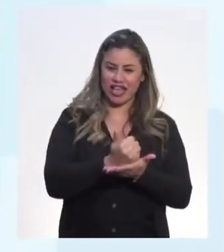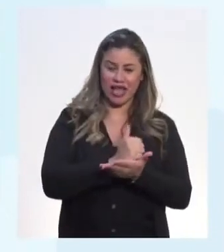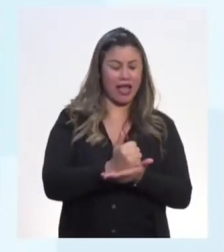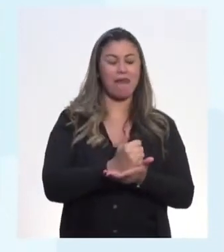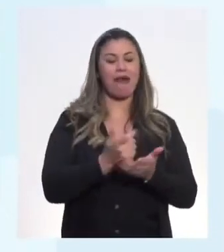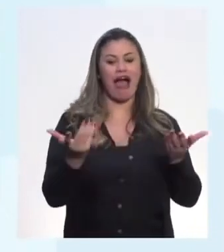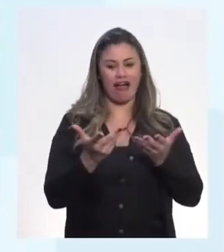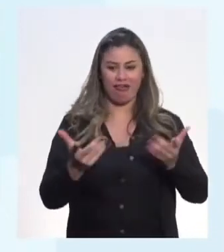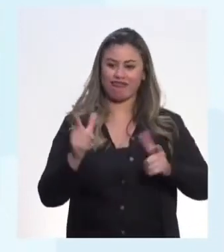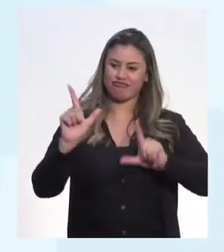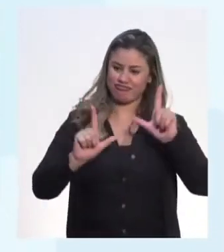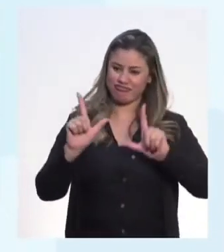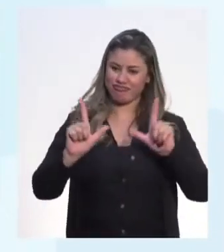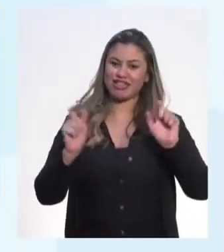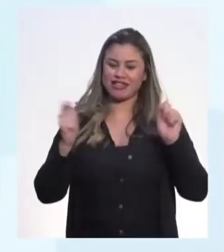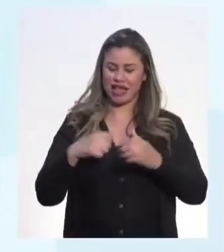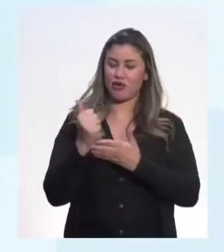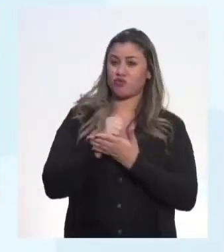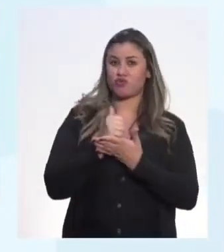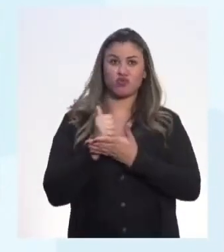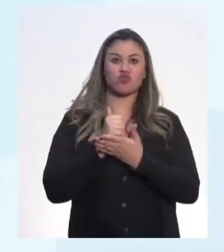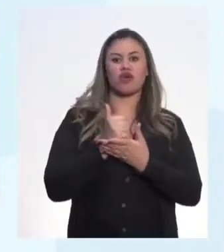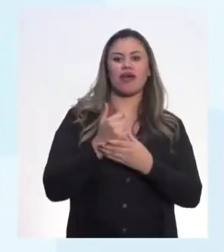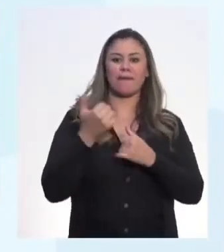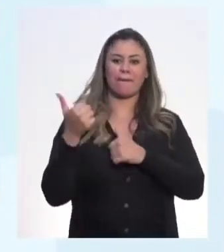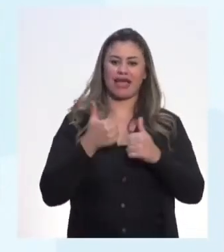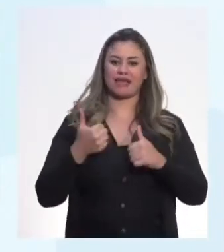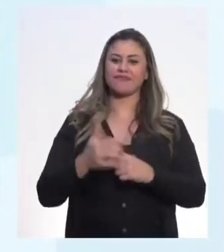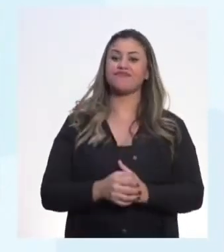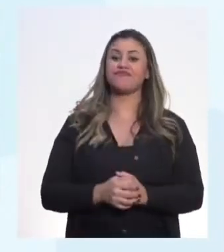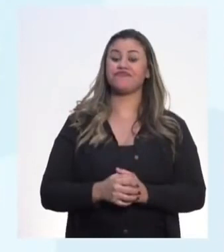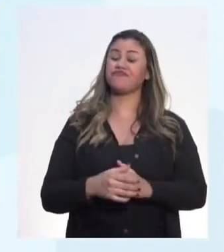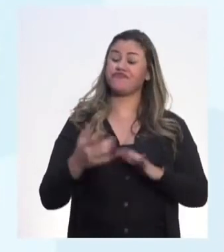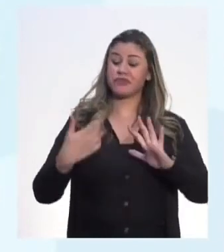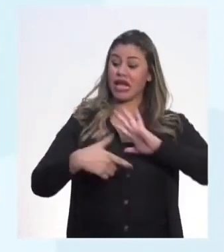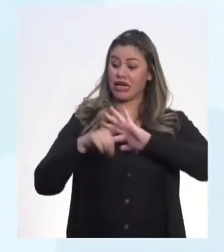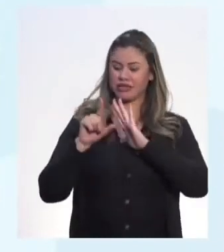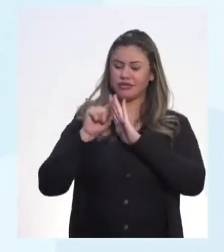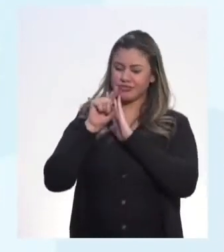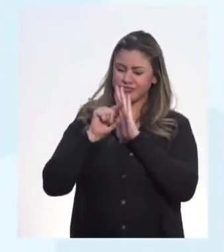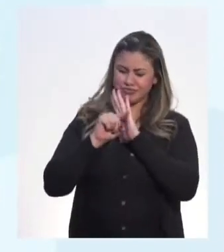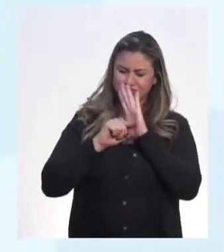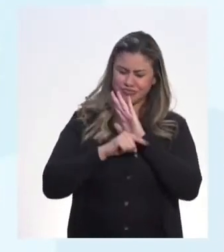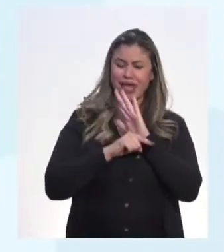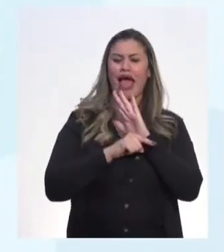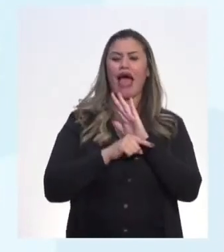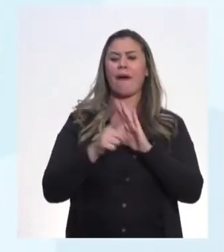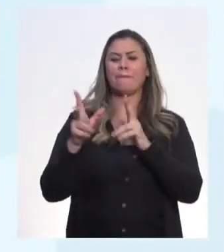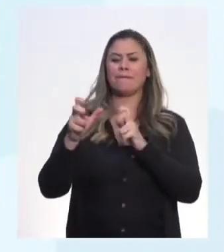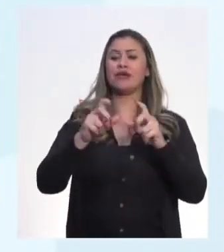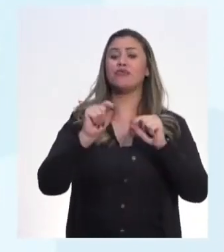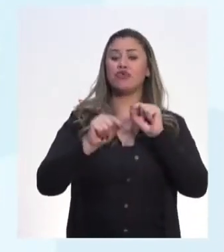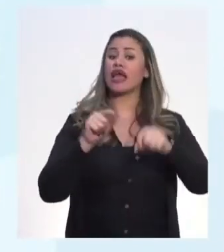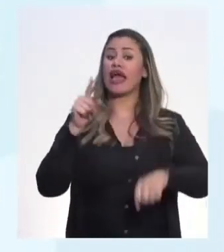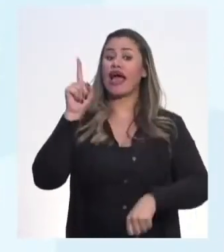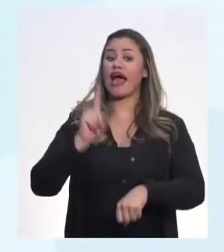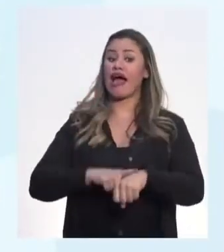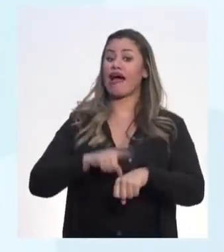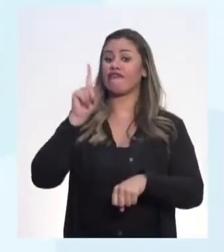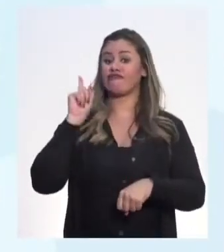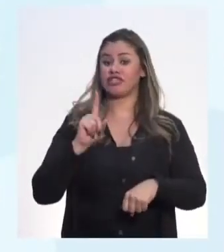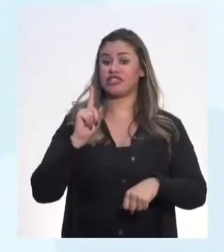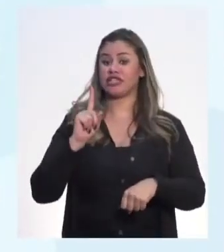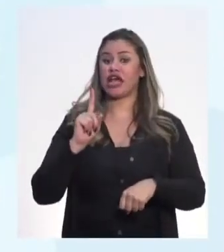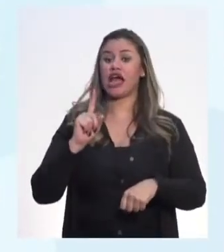fiz uma pesquisa e descobri que a vista a TV que eu quero